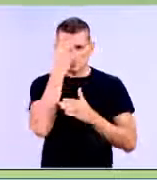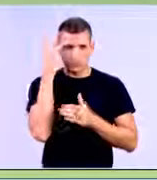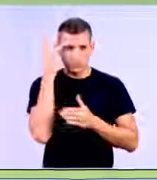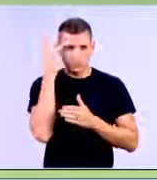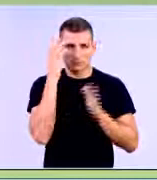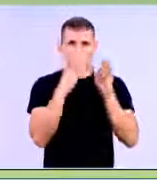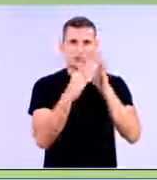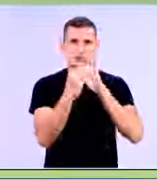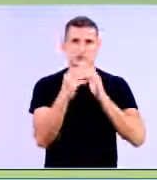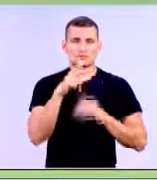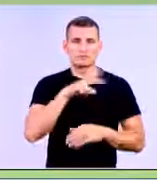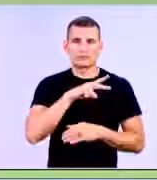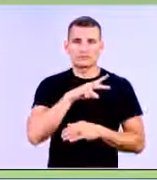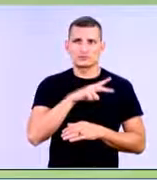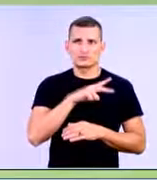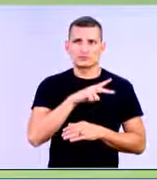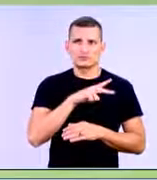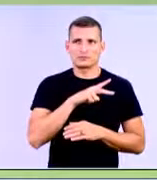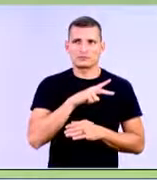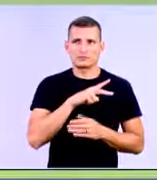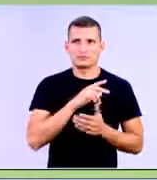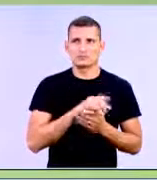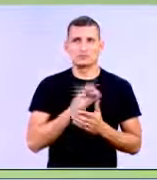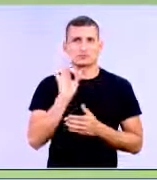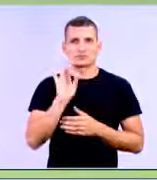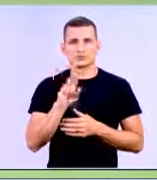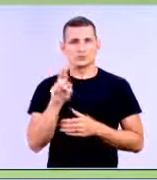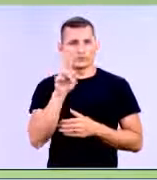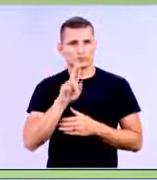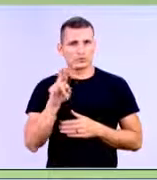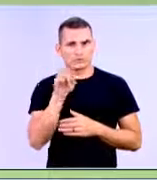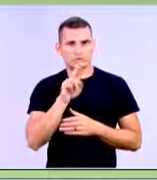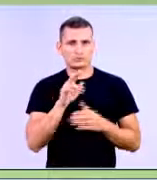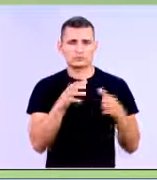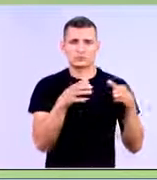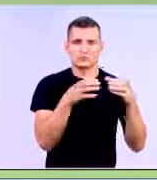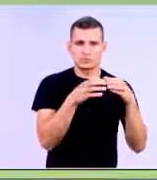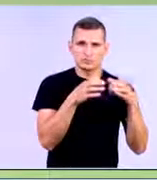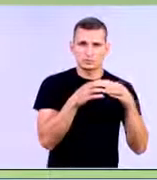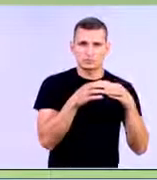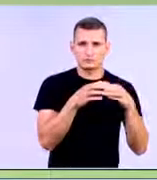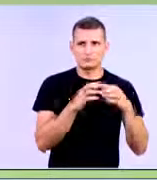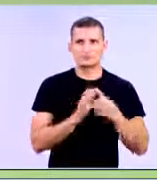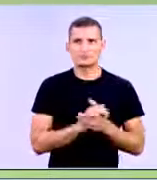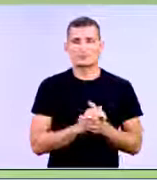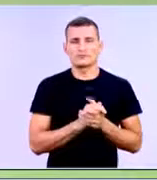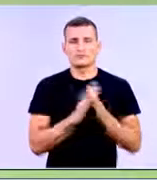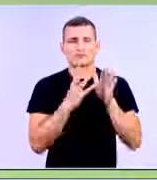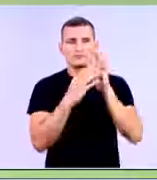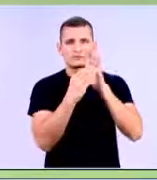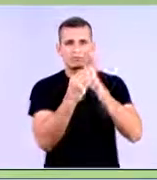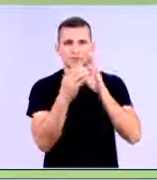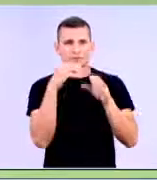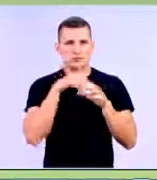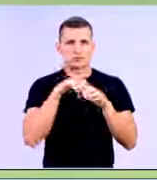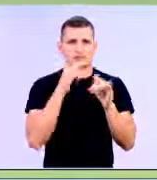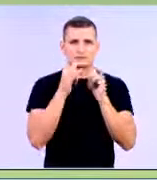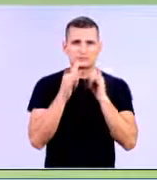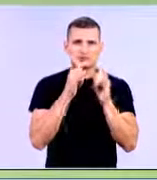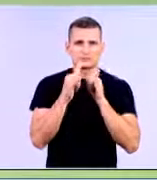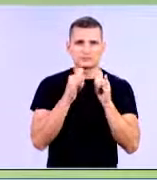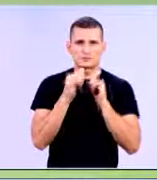modelo particular, que se destina apenas ao uso na organização. E no modelo interno, as informações